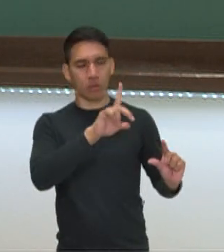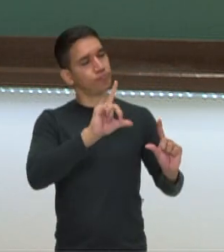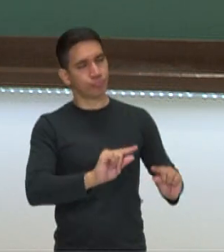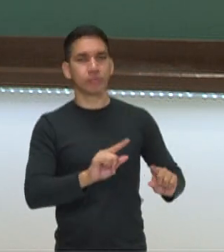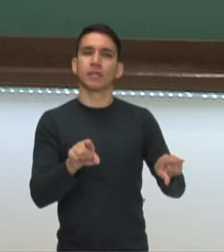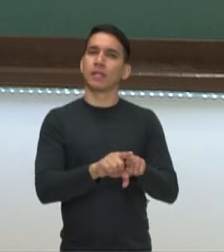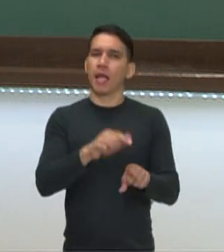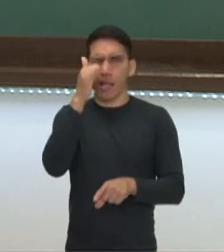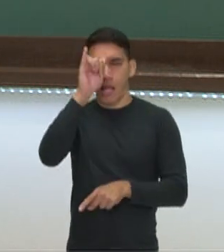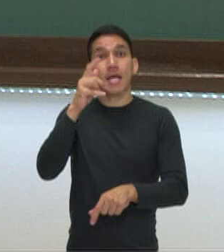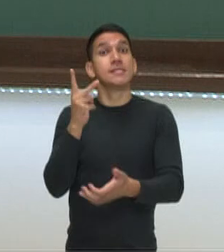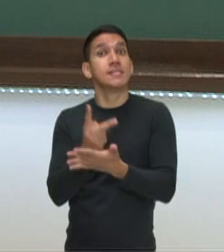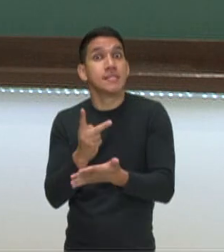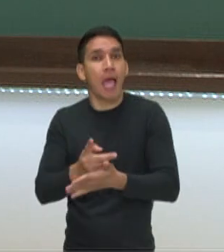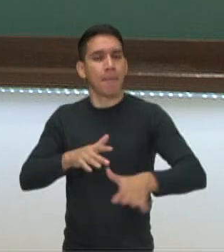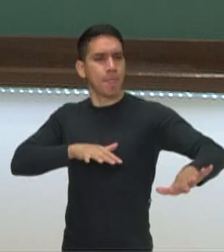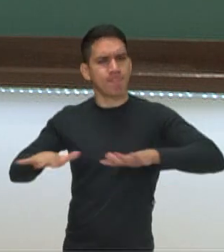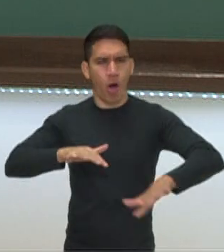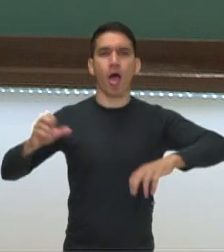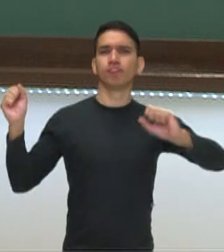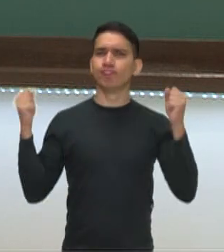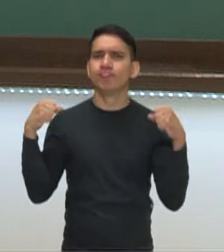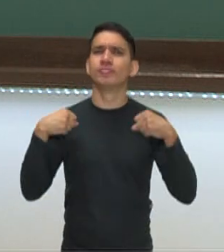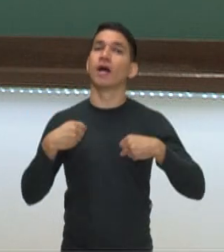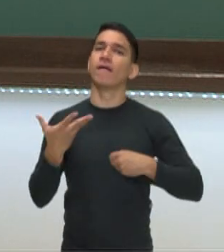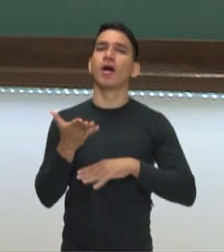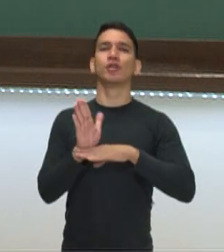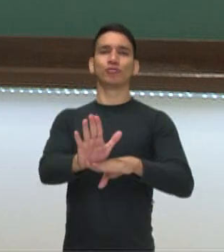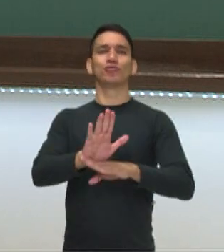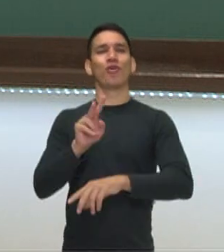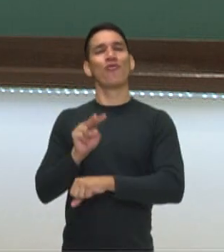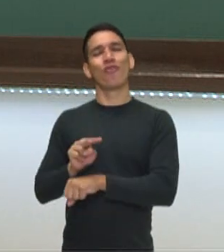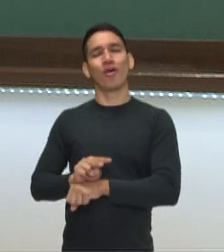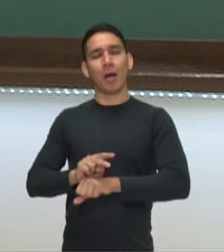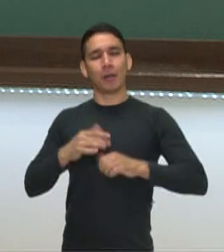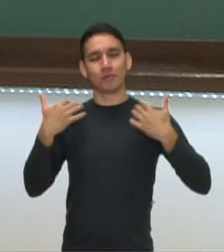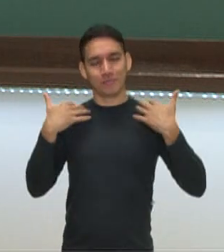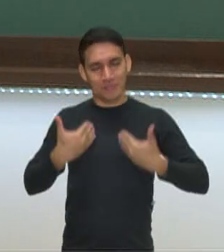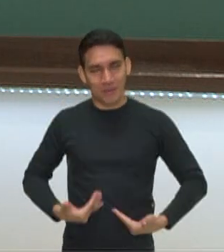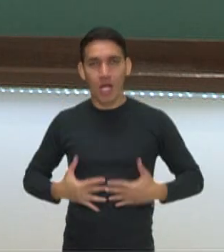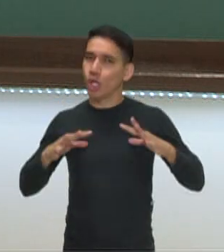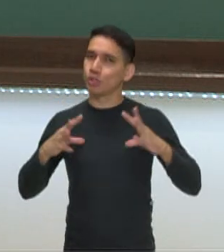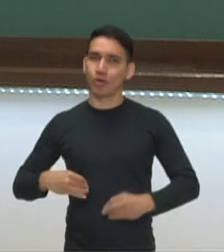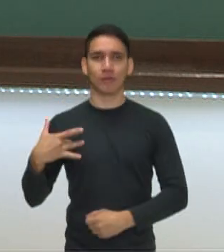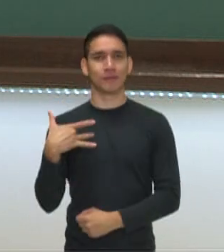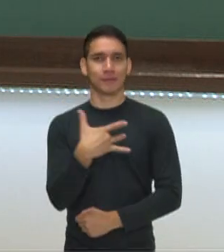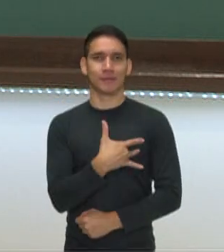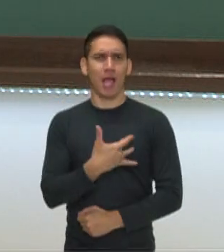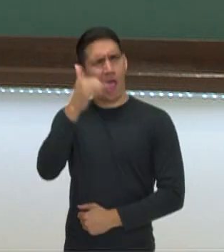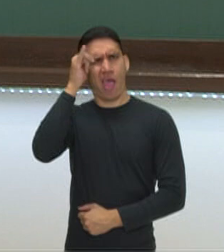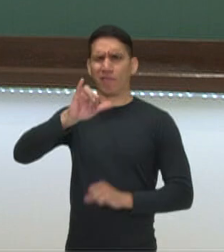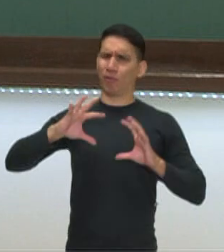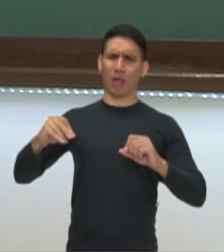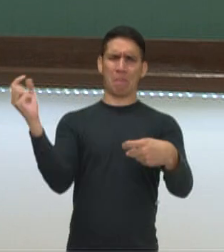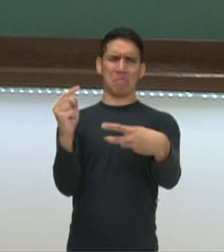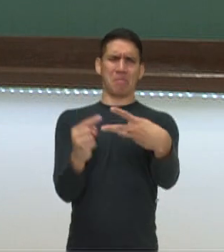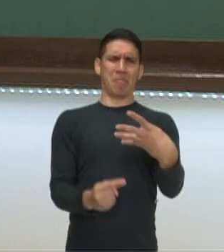manter sempre ativo. Isso vai ajudar a cuidar do seu sistema urinário e evitar todas essas